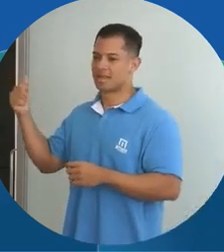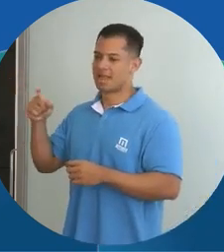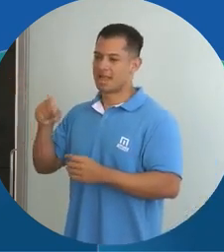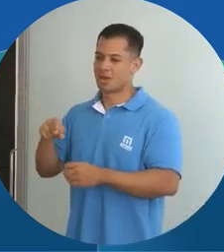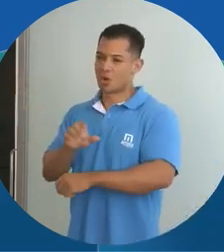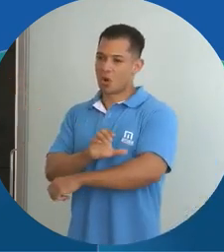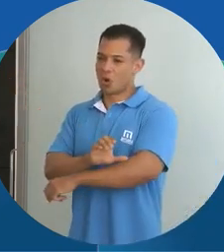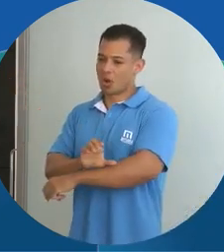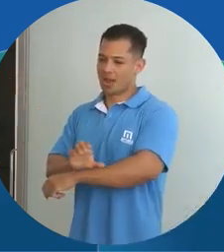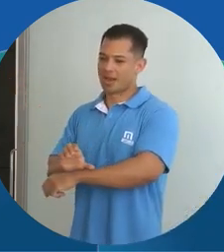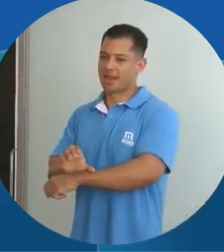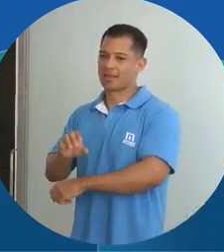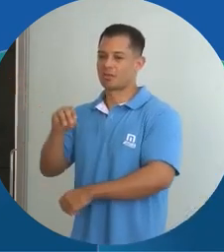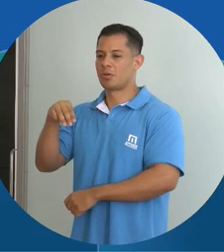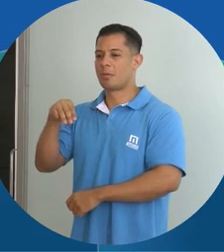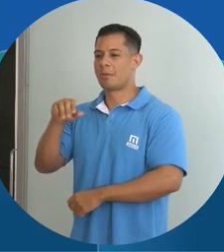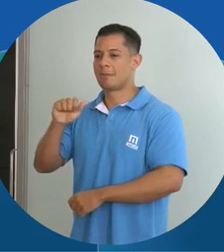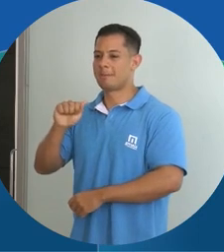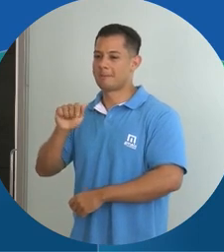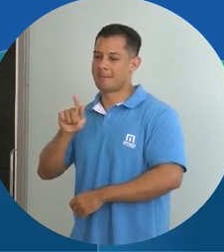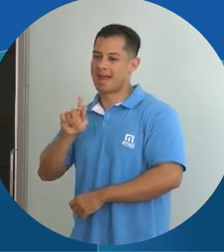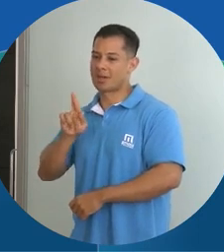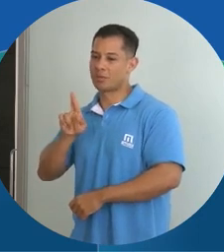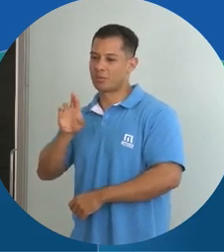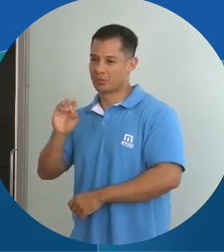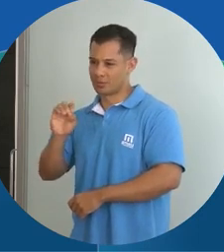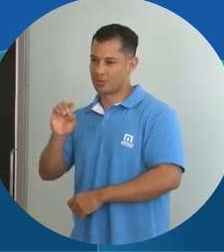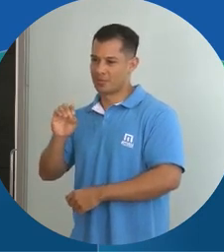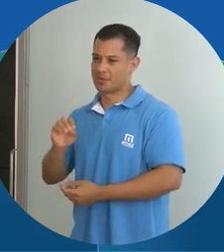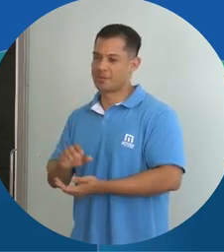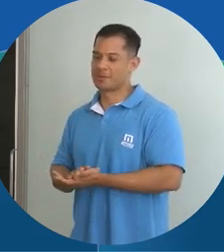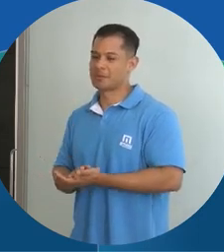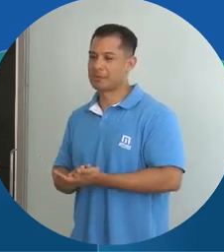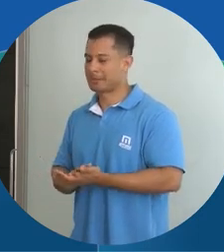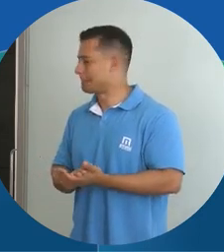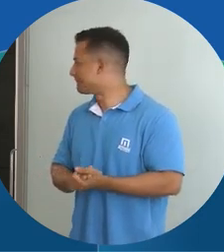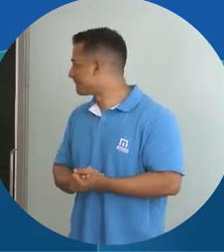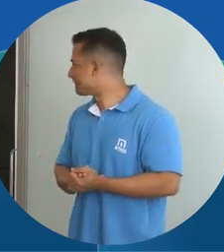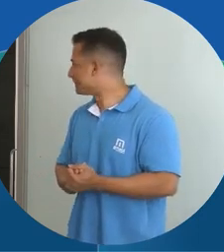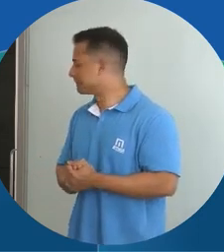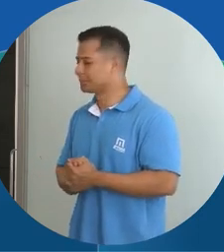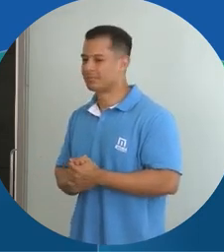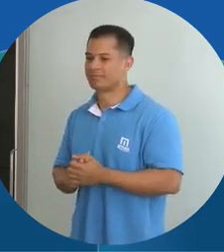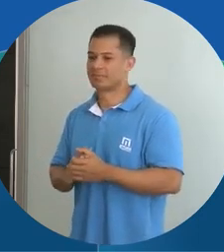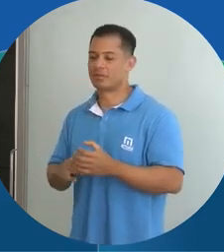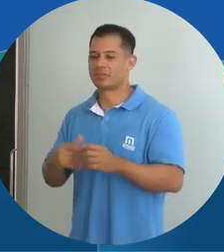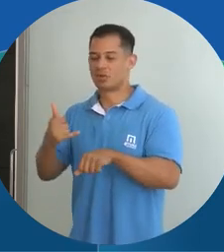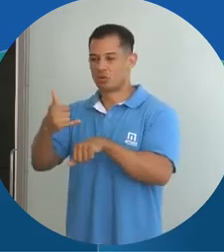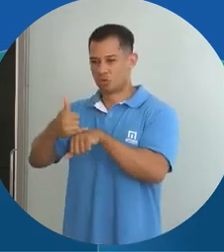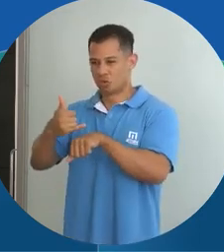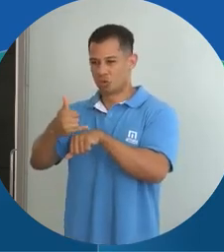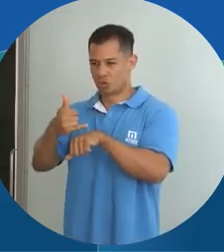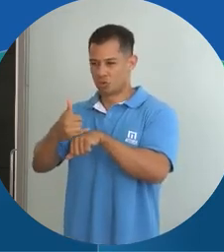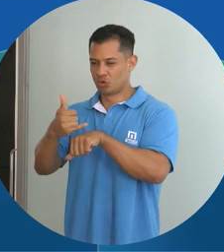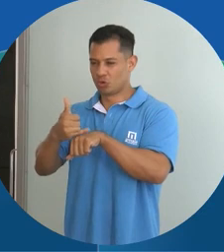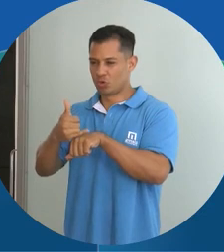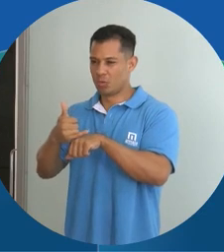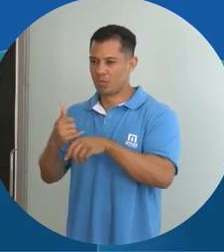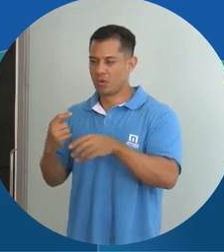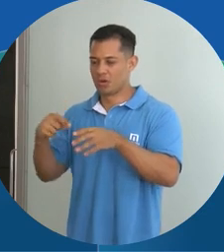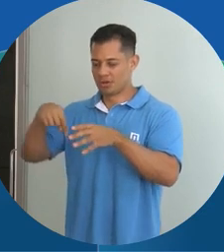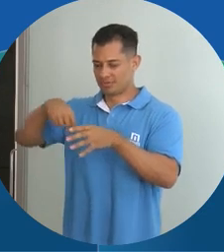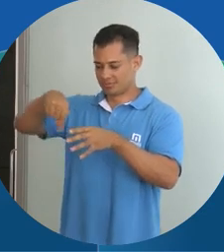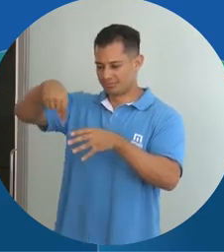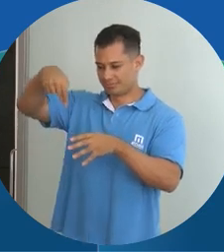Essa camada aqui. Então, o tubo corrugado ou o tubo de aço, ele entra 5 centímetros a 10